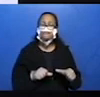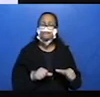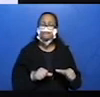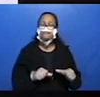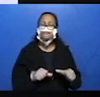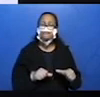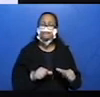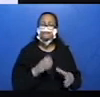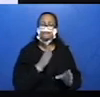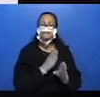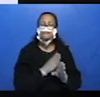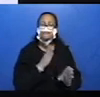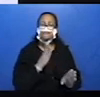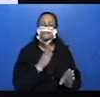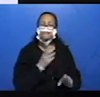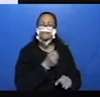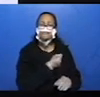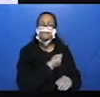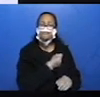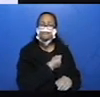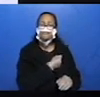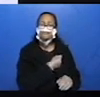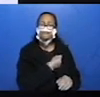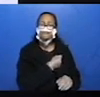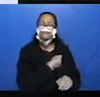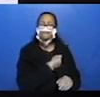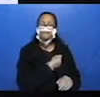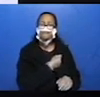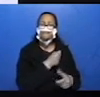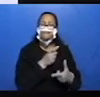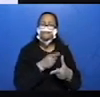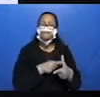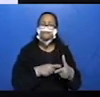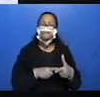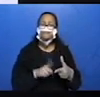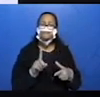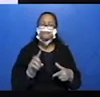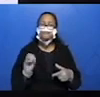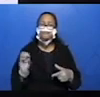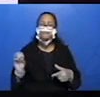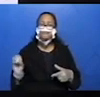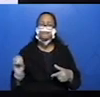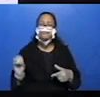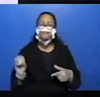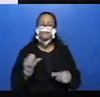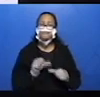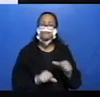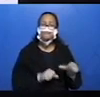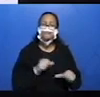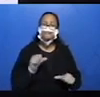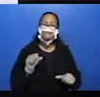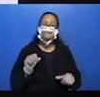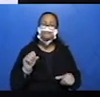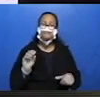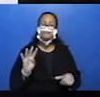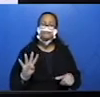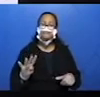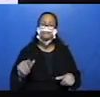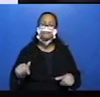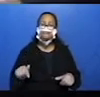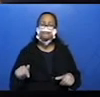que descobrir que número que era aqui, que dividiu por 100 e ficou 47. Aí pensar um